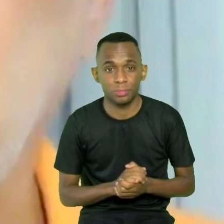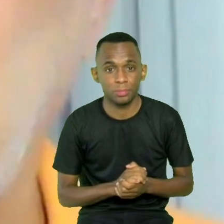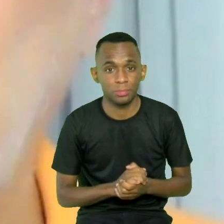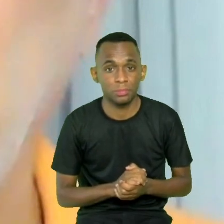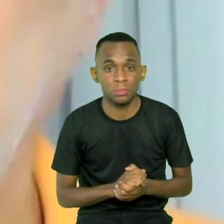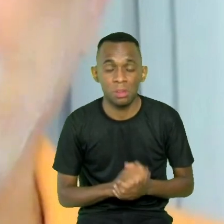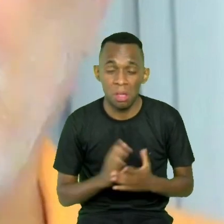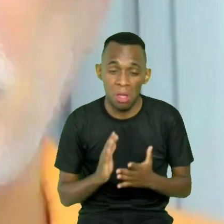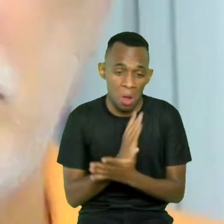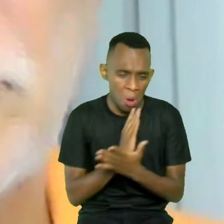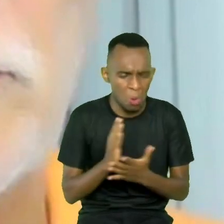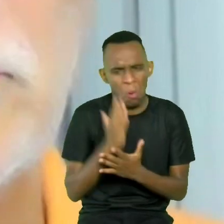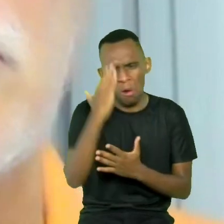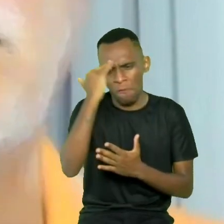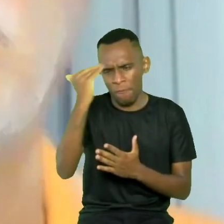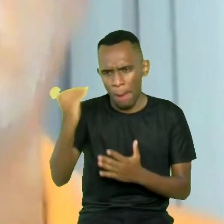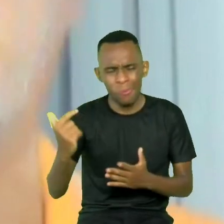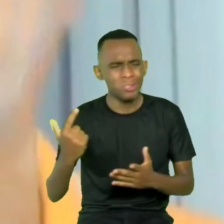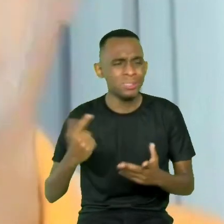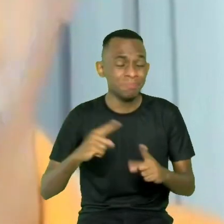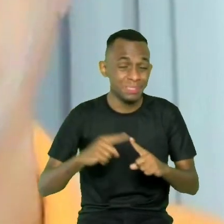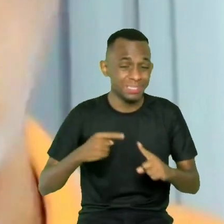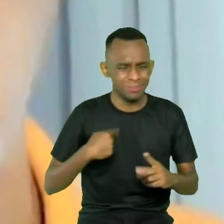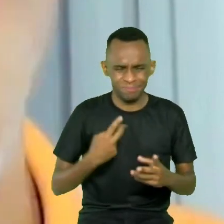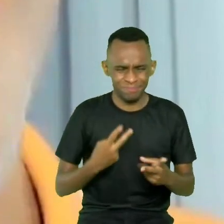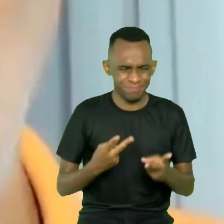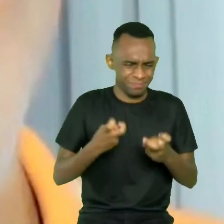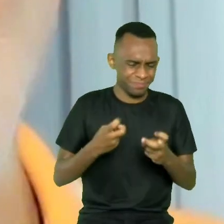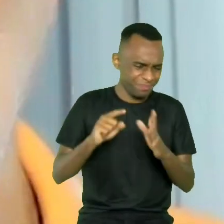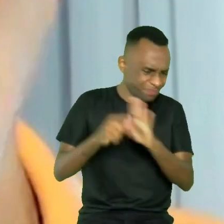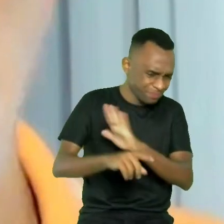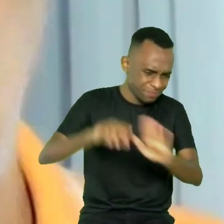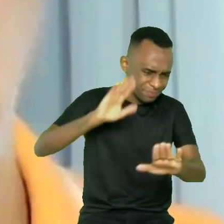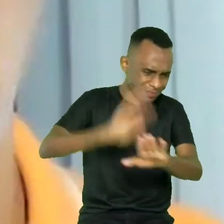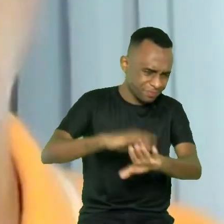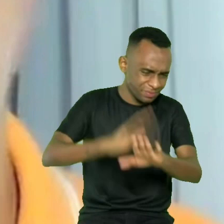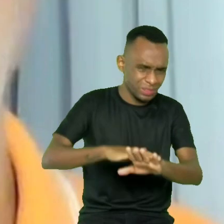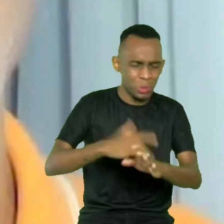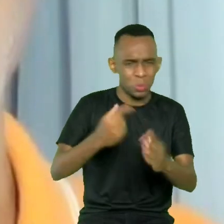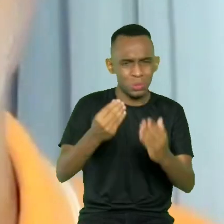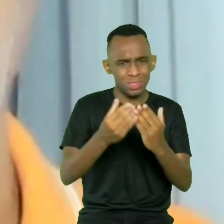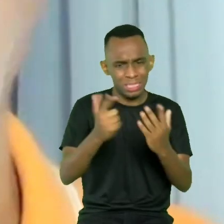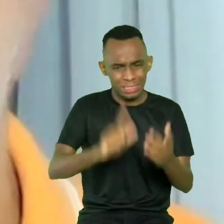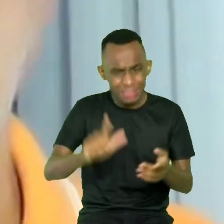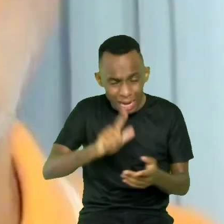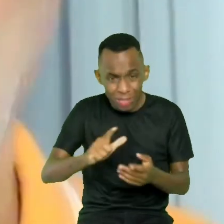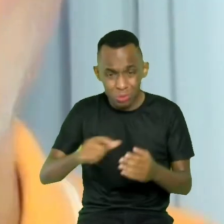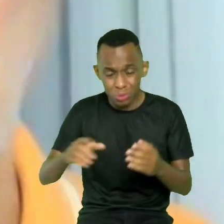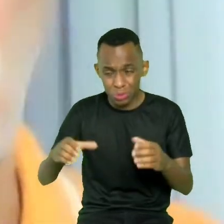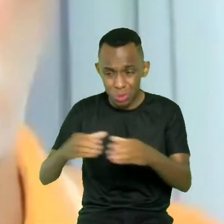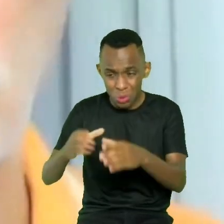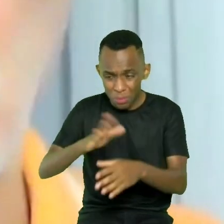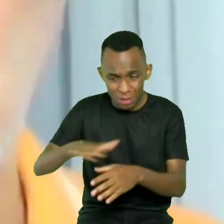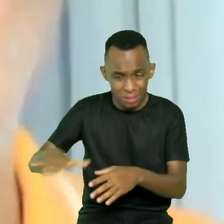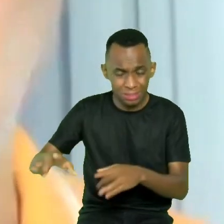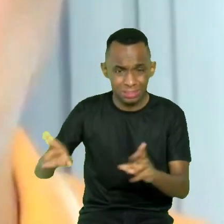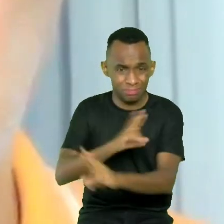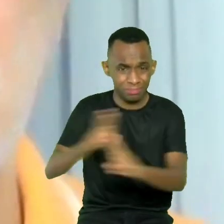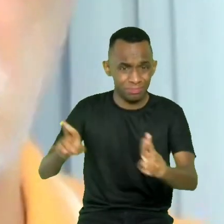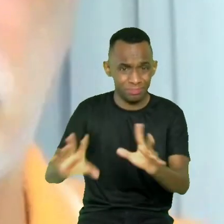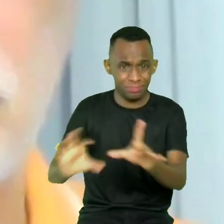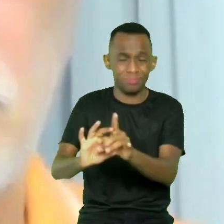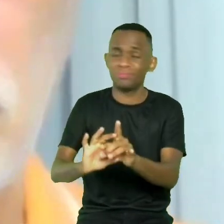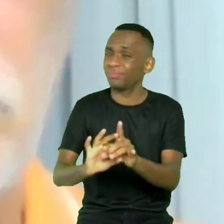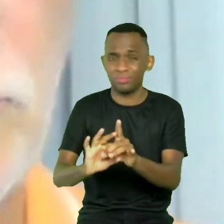badalados e tal, eu não vejo ali uma literatura propriamente infantil, porque a criança Aragão, quando lê aquilo